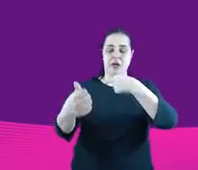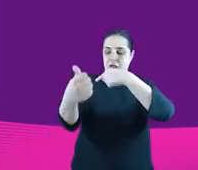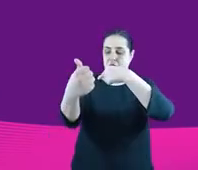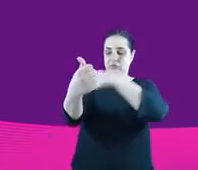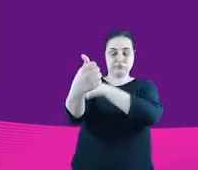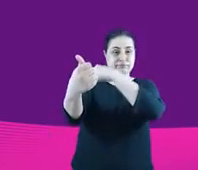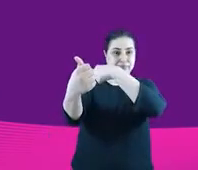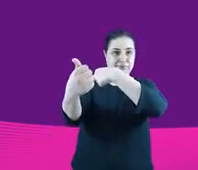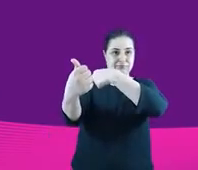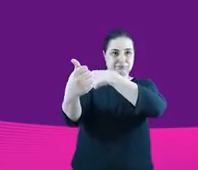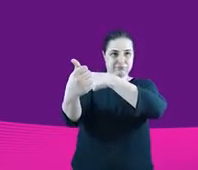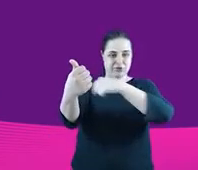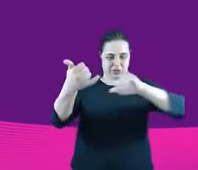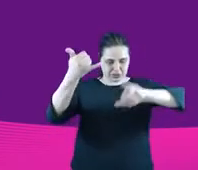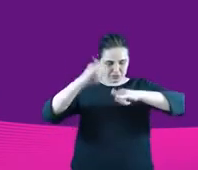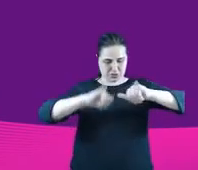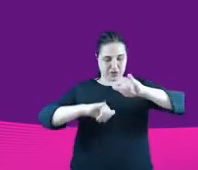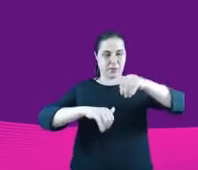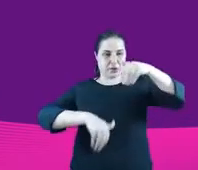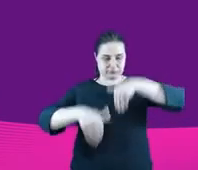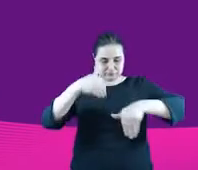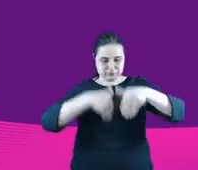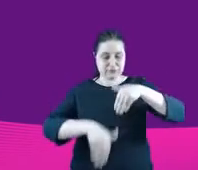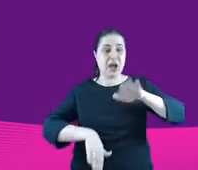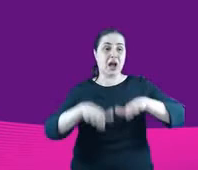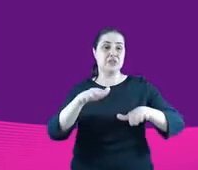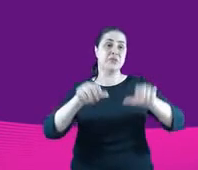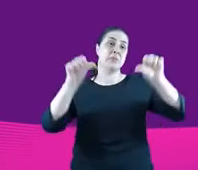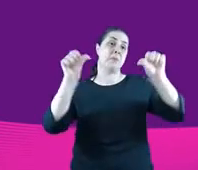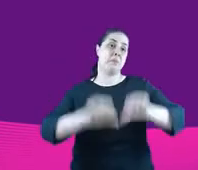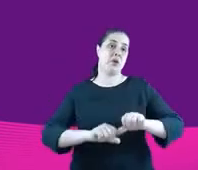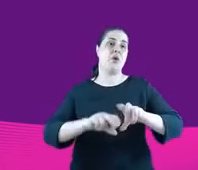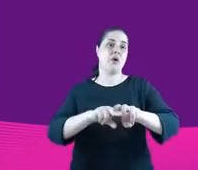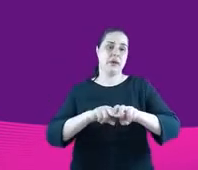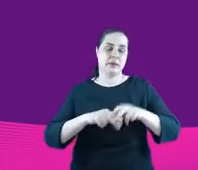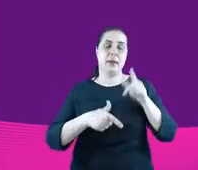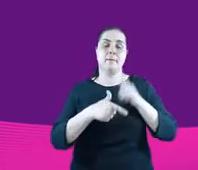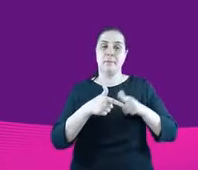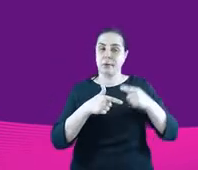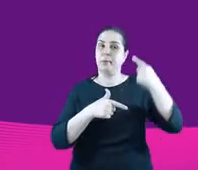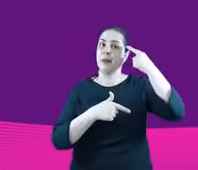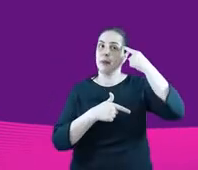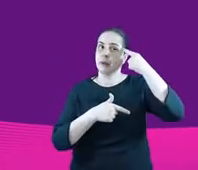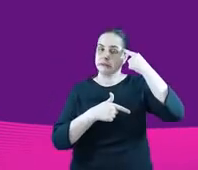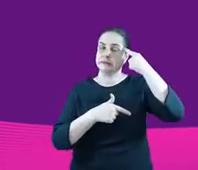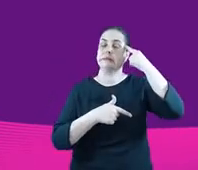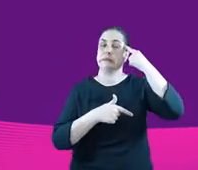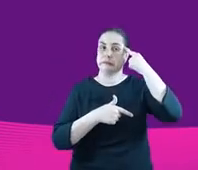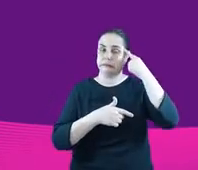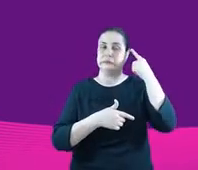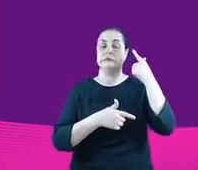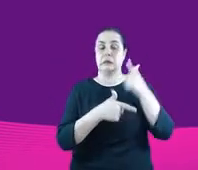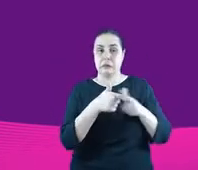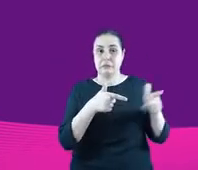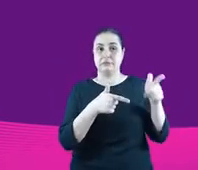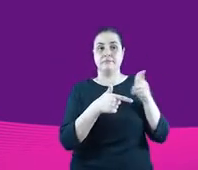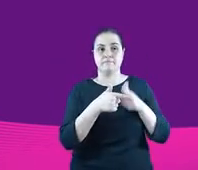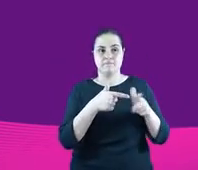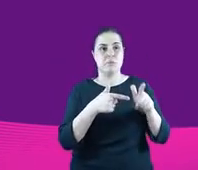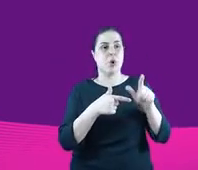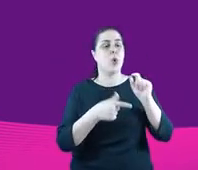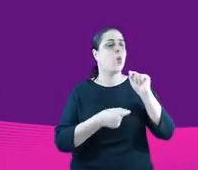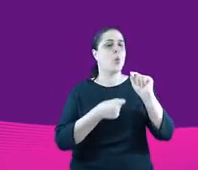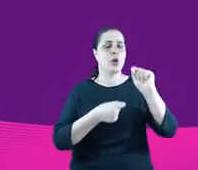e espacial. E as sequelas de distúrbios psicológicos. Então, a gente tem que lembrar que essa paciente ela